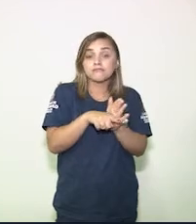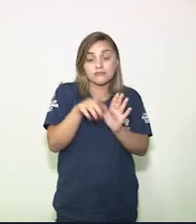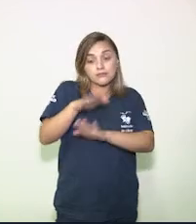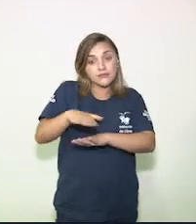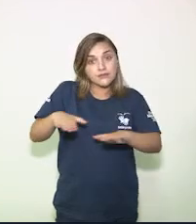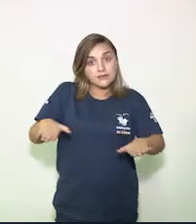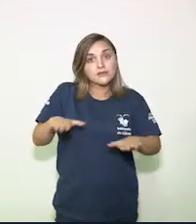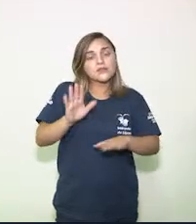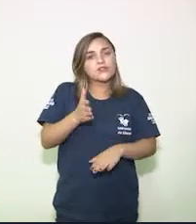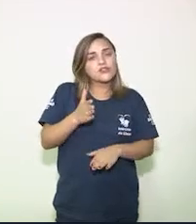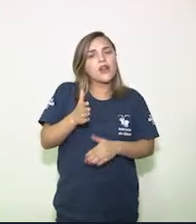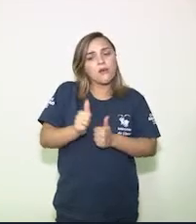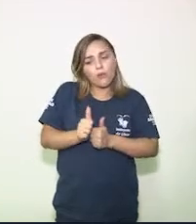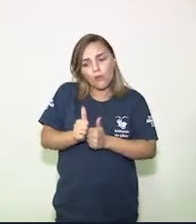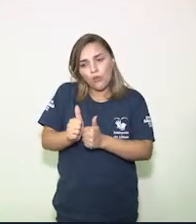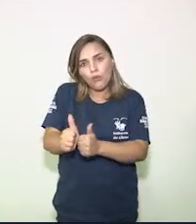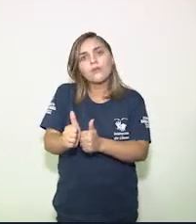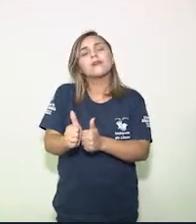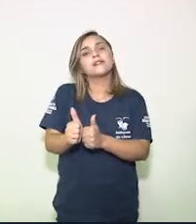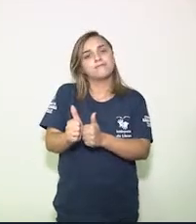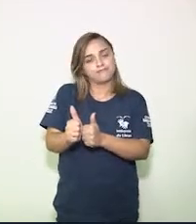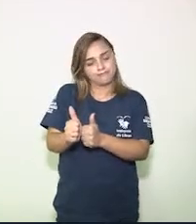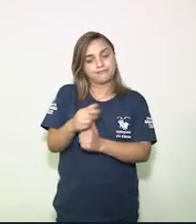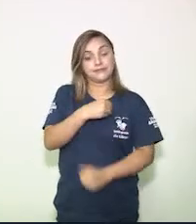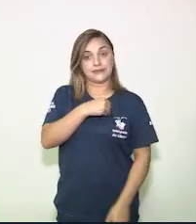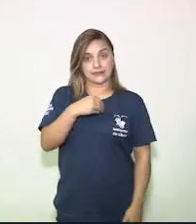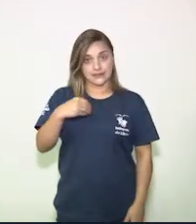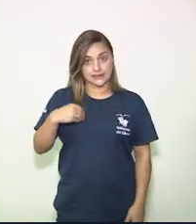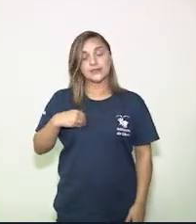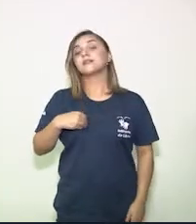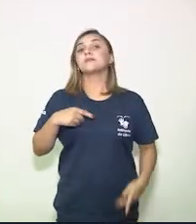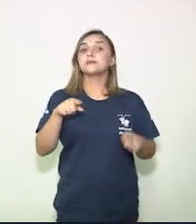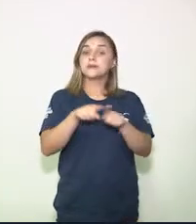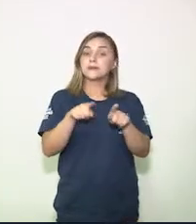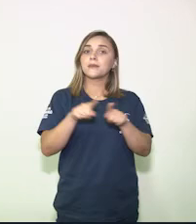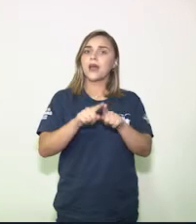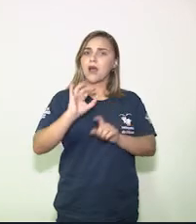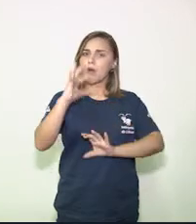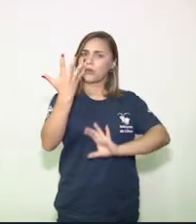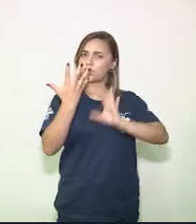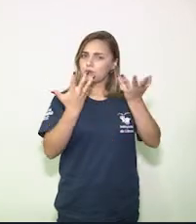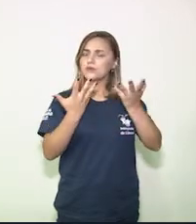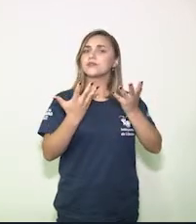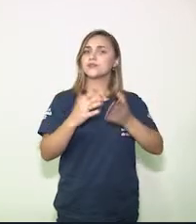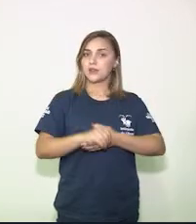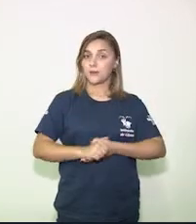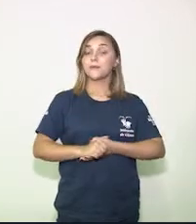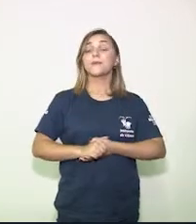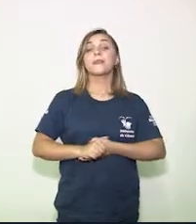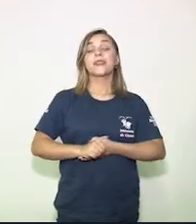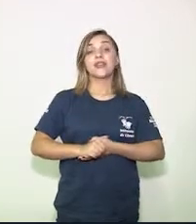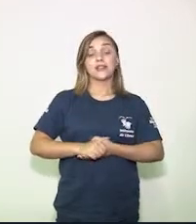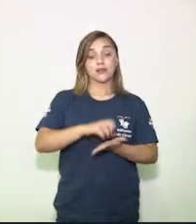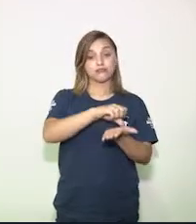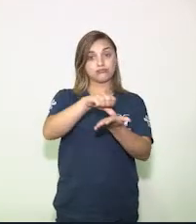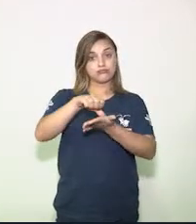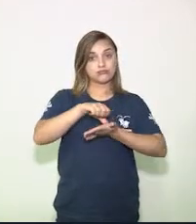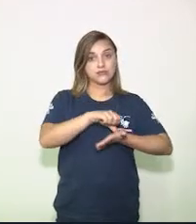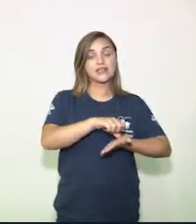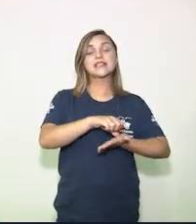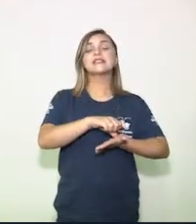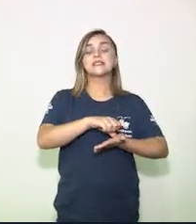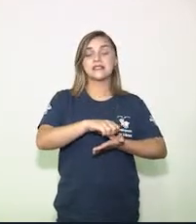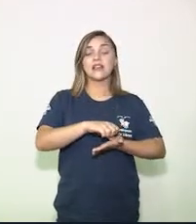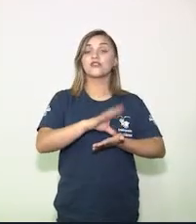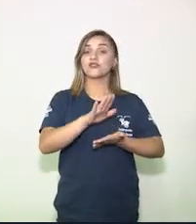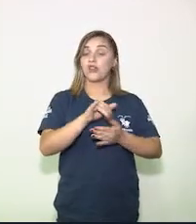dizer, de crianças que foram seguidas nos seus exames, a ocorrência de casos, o CDC de Atlanta, ele